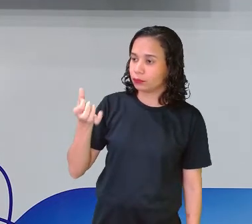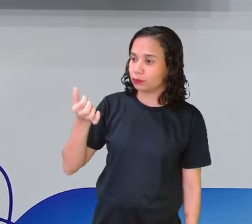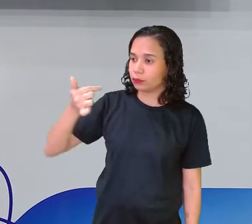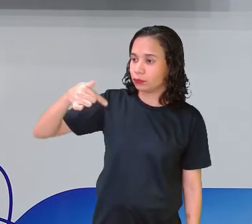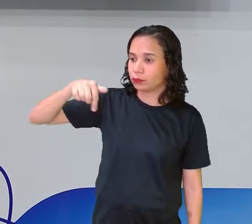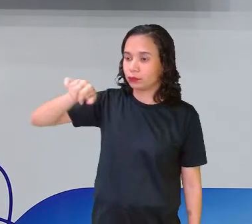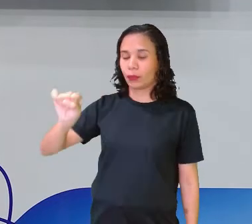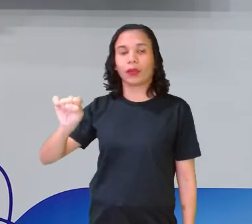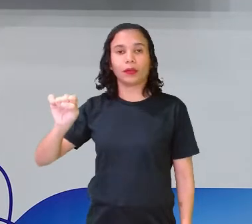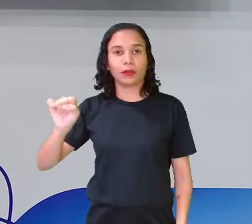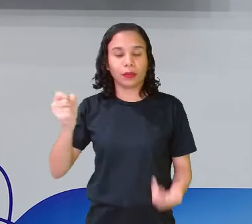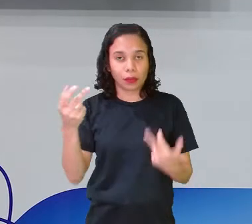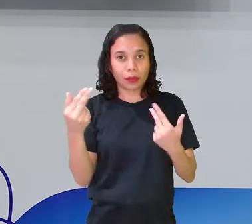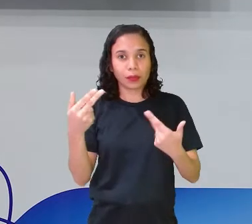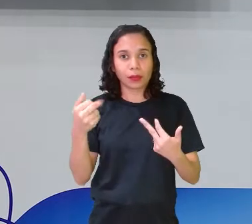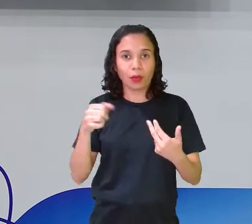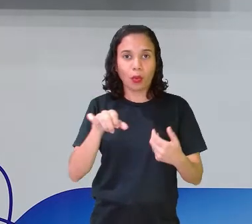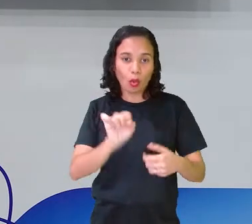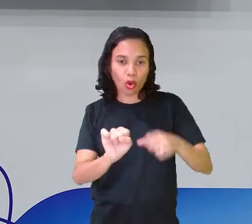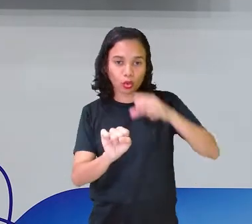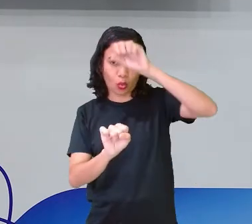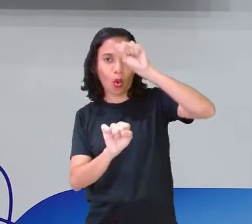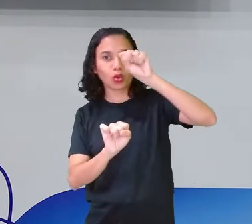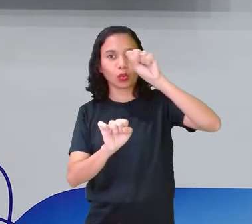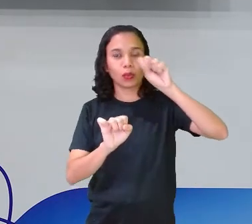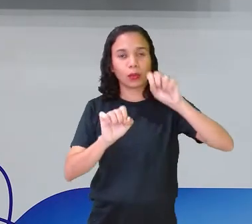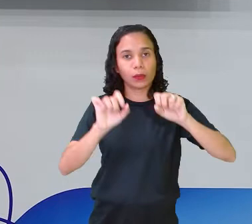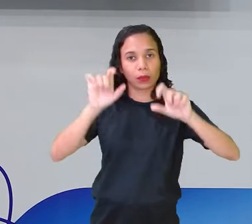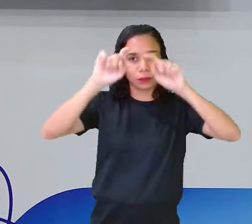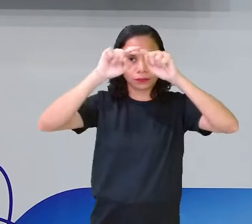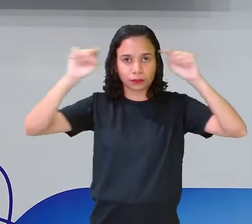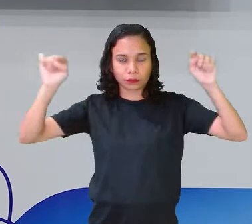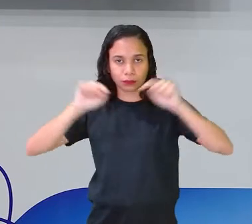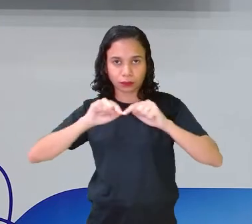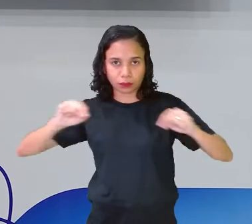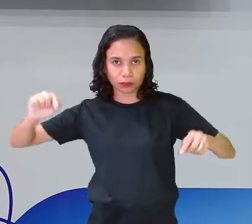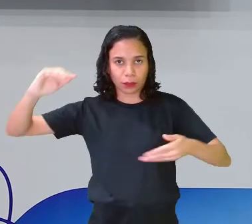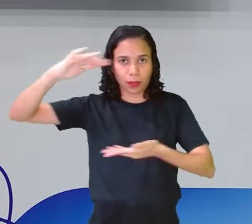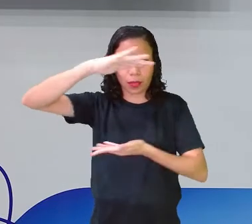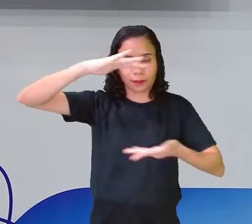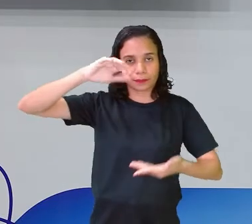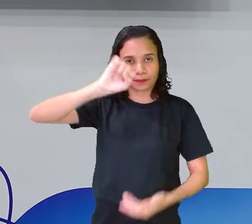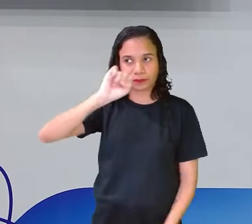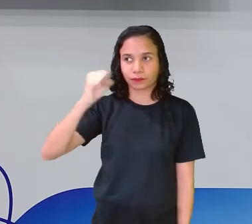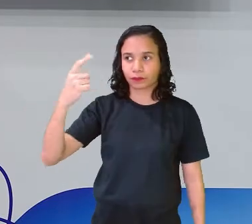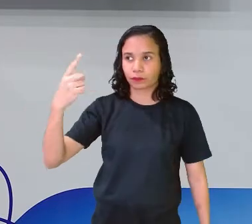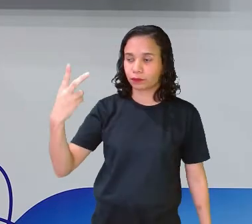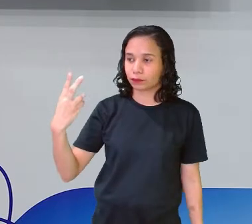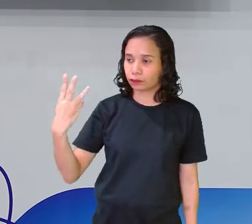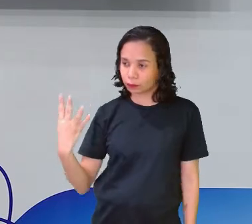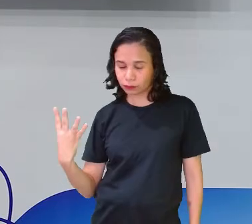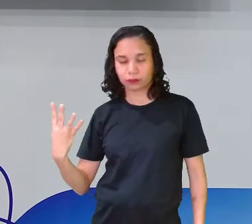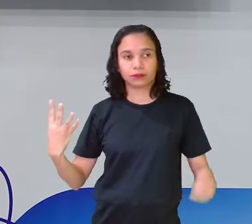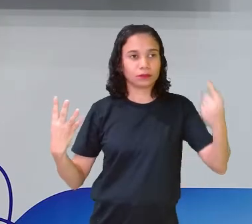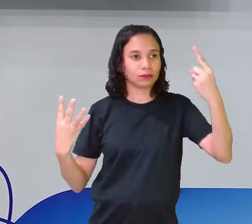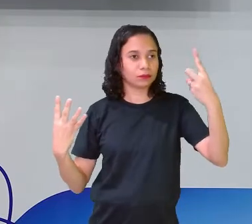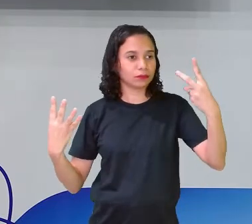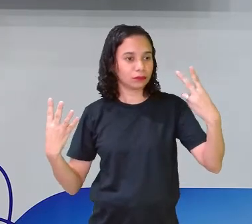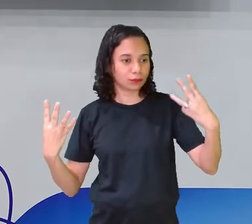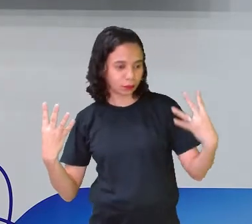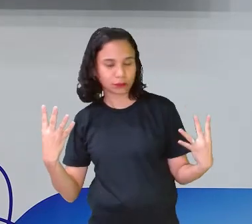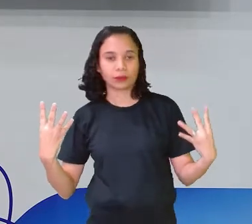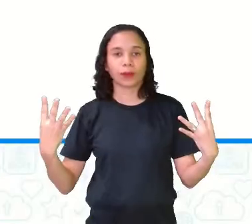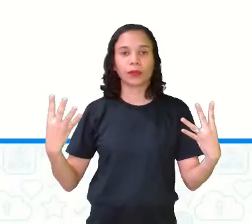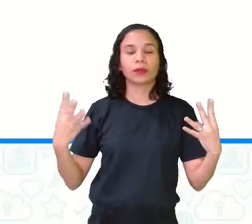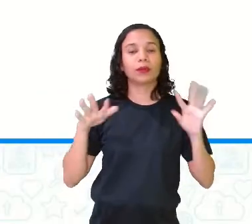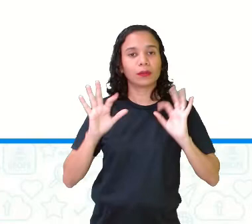5, 6, 7, 8. A minha altura, 4 centímetros. 1, 2, 3, 4. 1, 2,